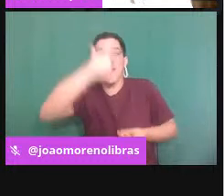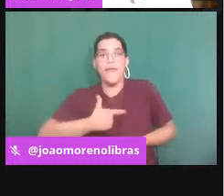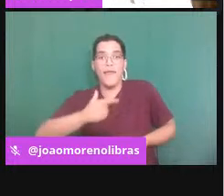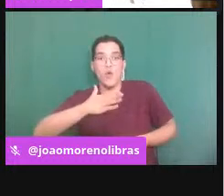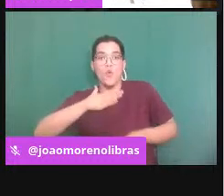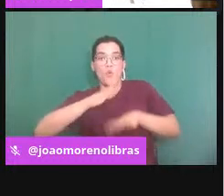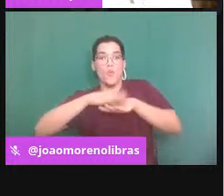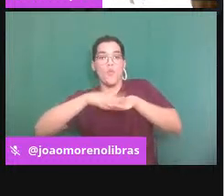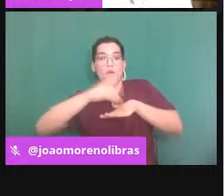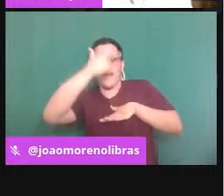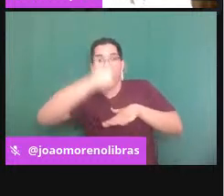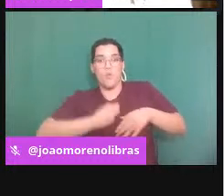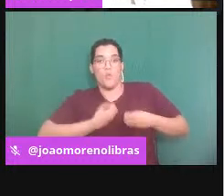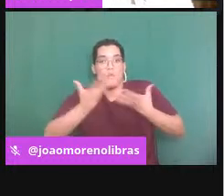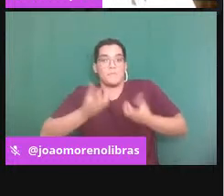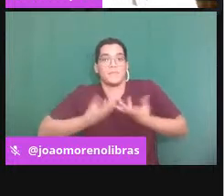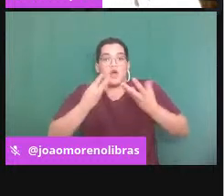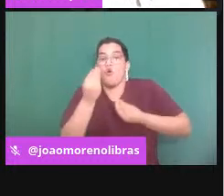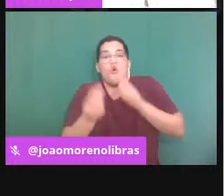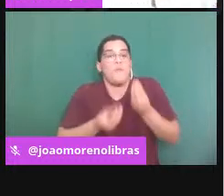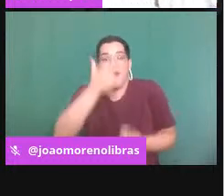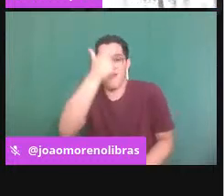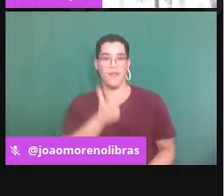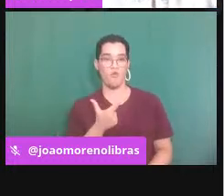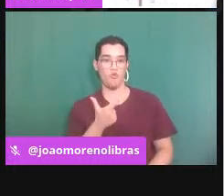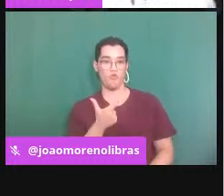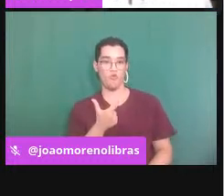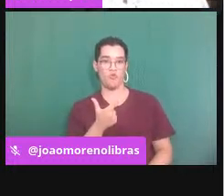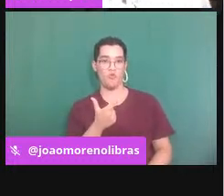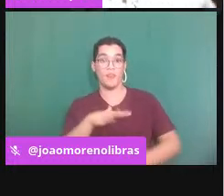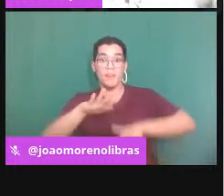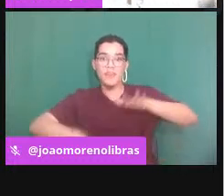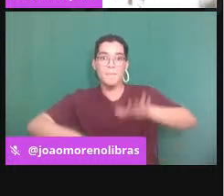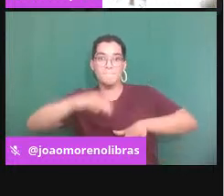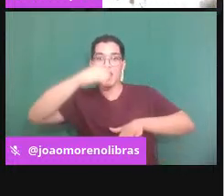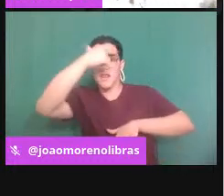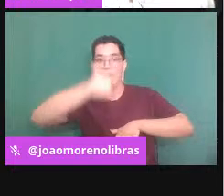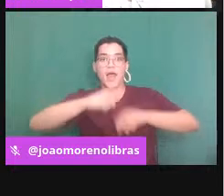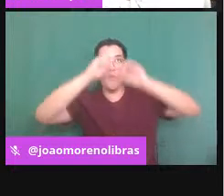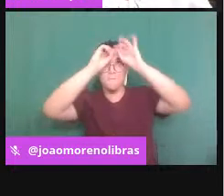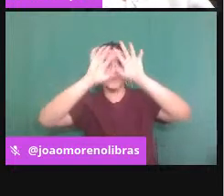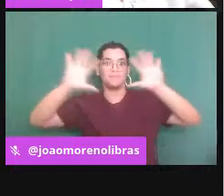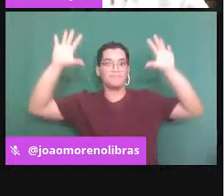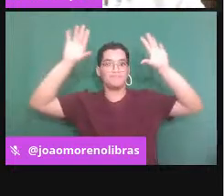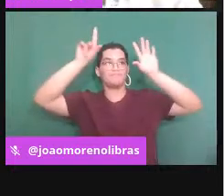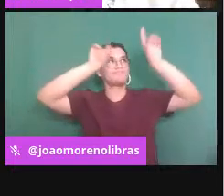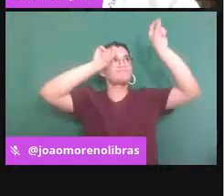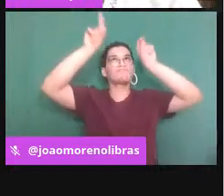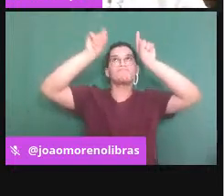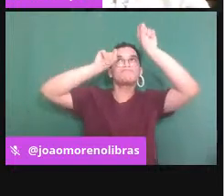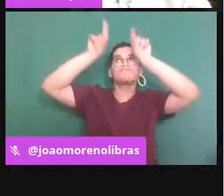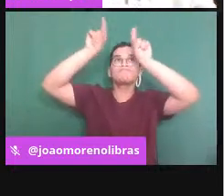bastante importante das pesquisas hoje, né? Também o grupo da professora Mônica